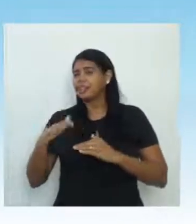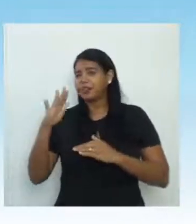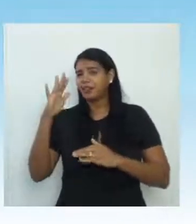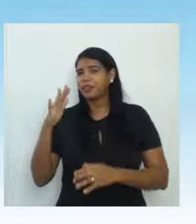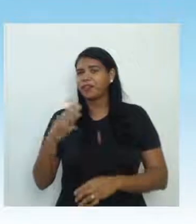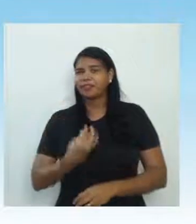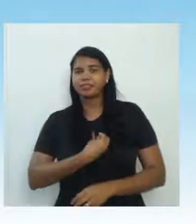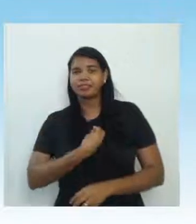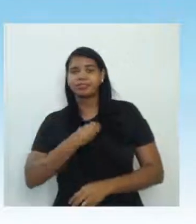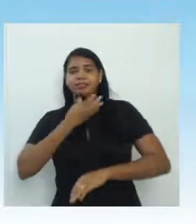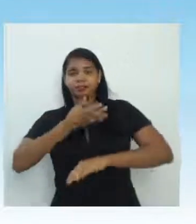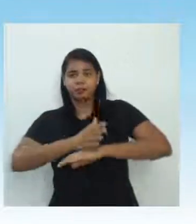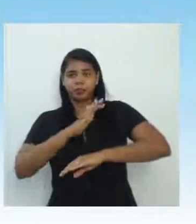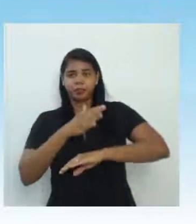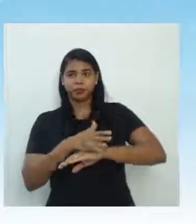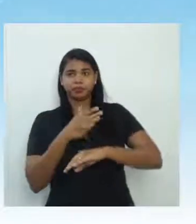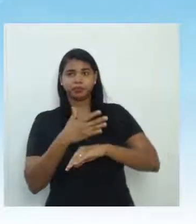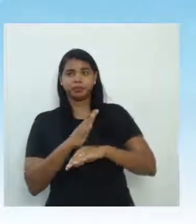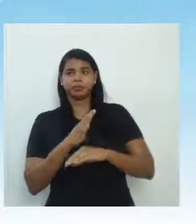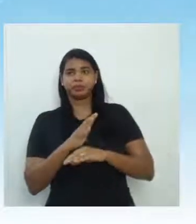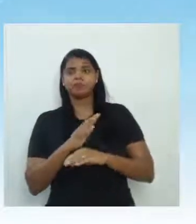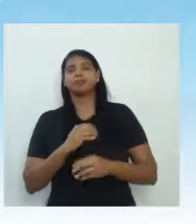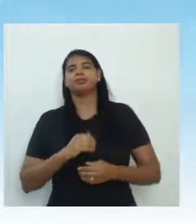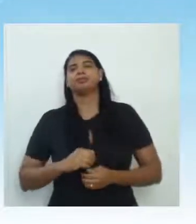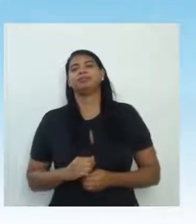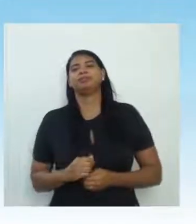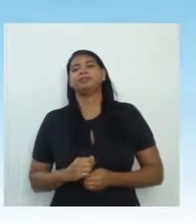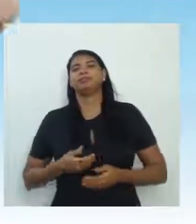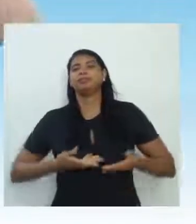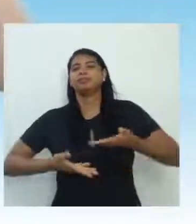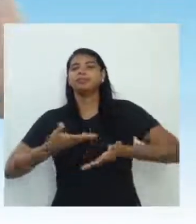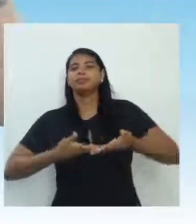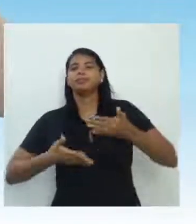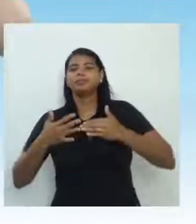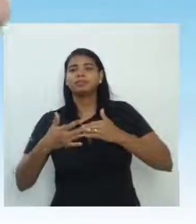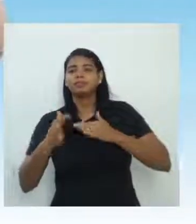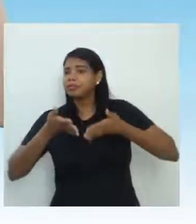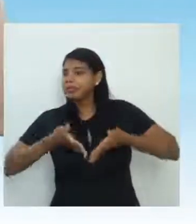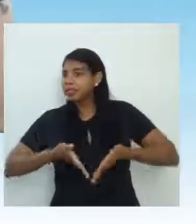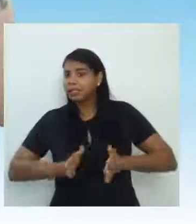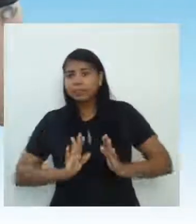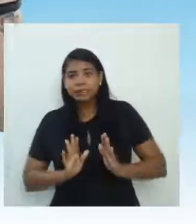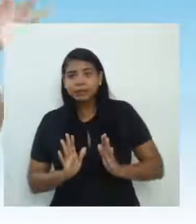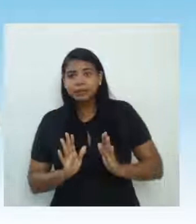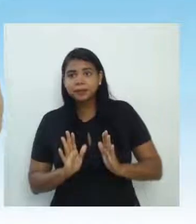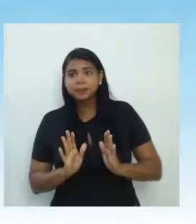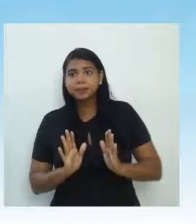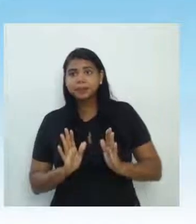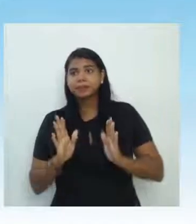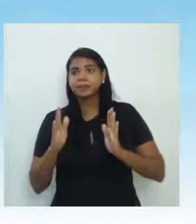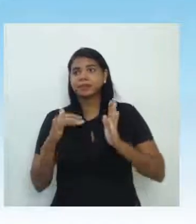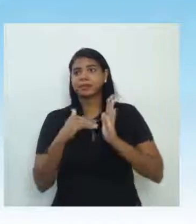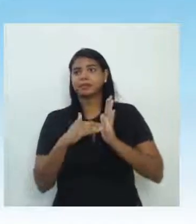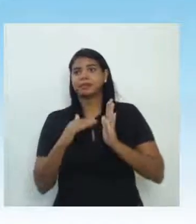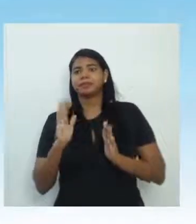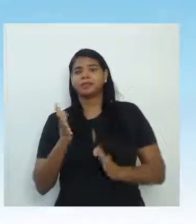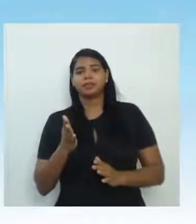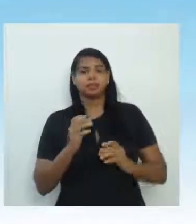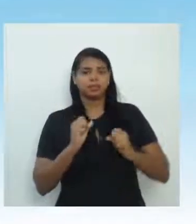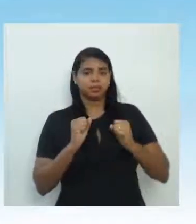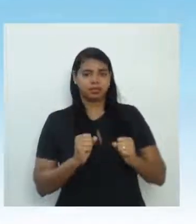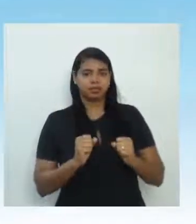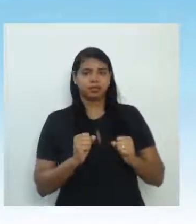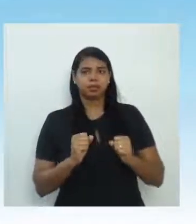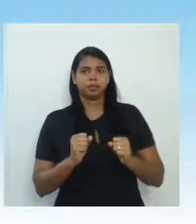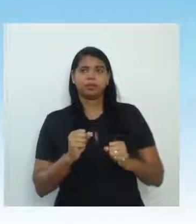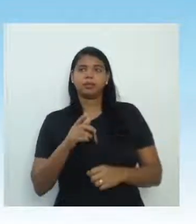vai exercendo essa cidadania. Então, nasceu, a partir do nascimento, já pode, já deve